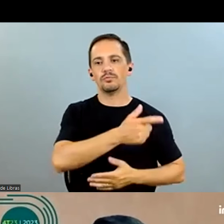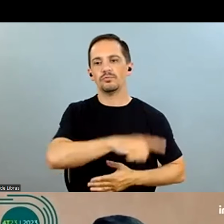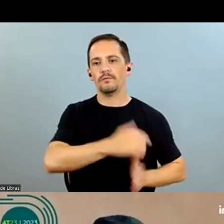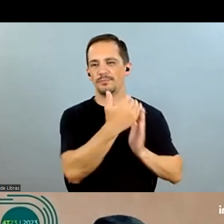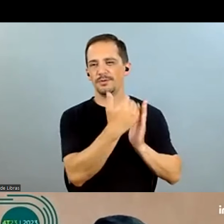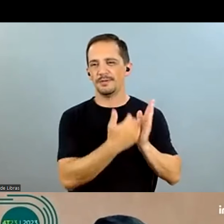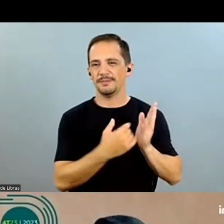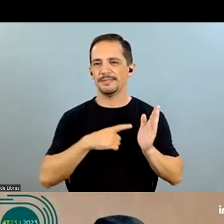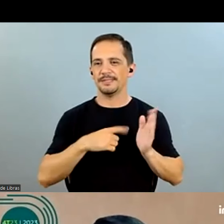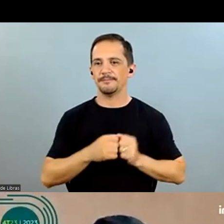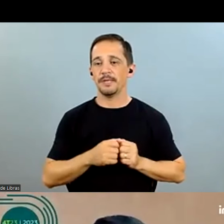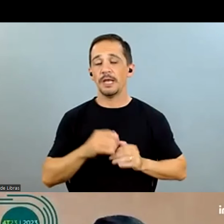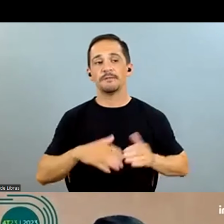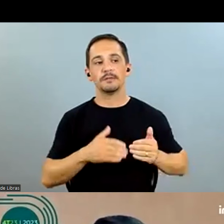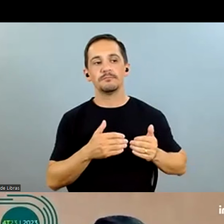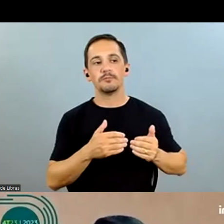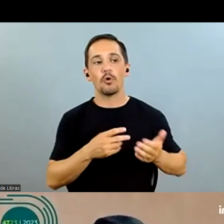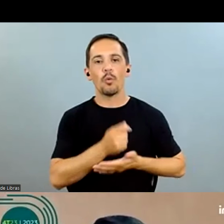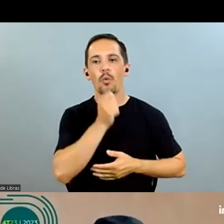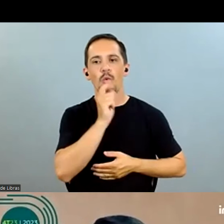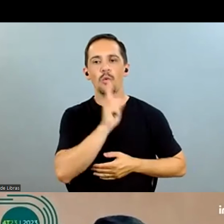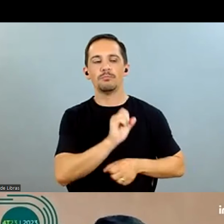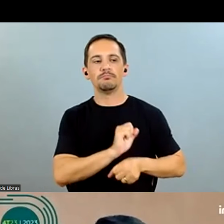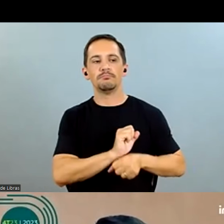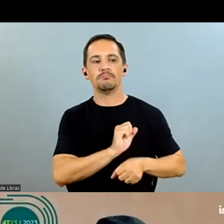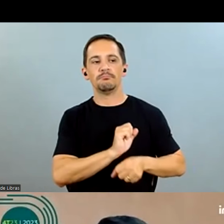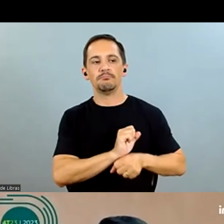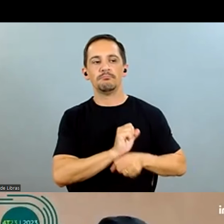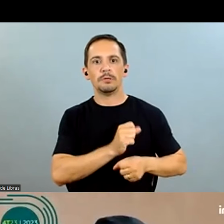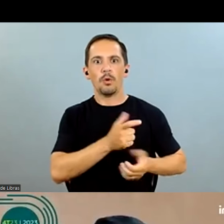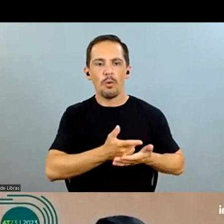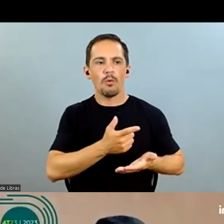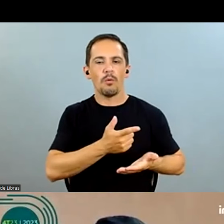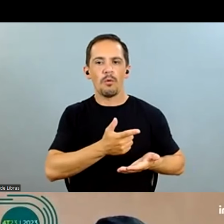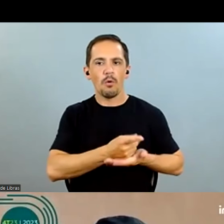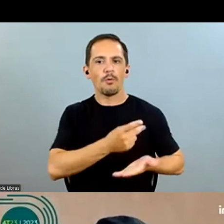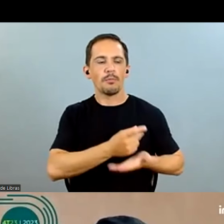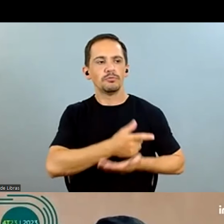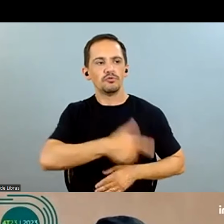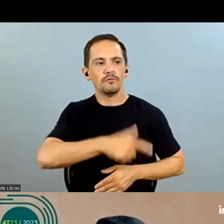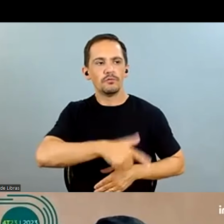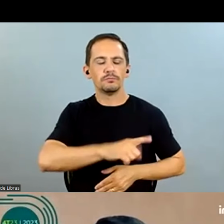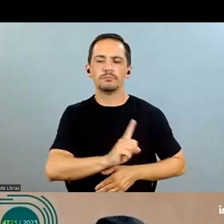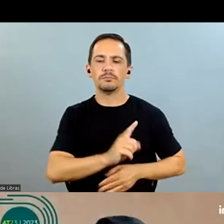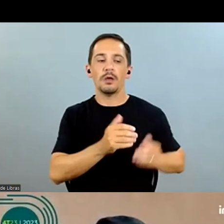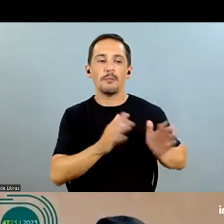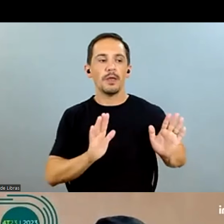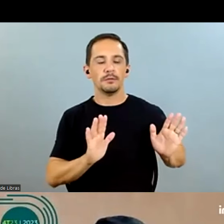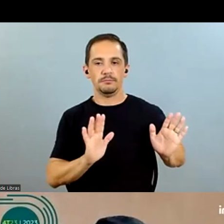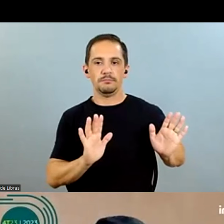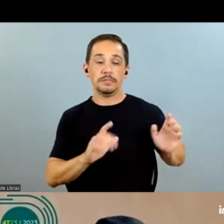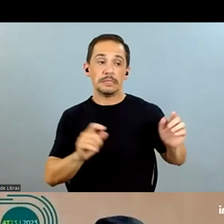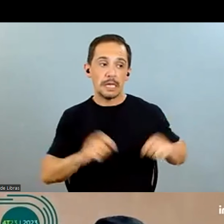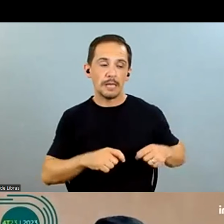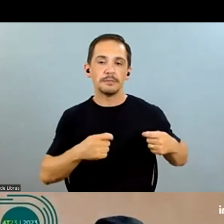a gente deixa ele aberto né nem sempre compras as ações e o tempo inteiro mas o fato de deixar ele aberto possibilita agir rapidamente no mercado